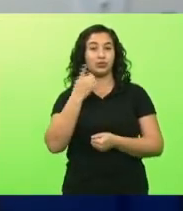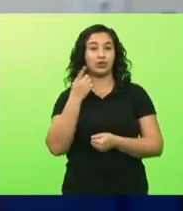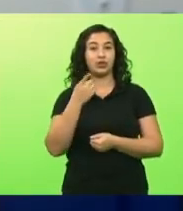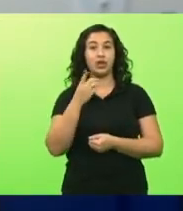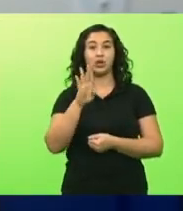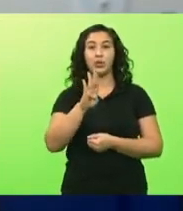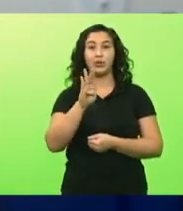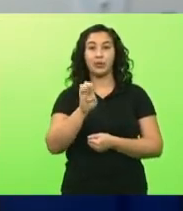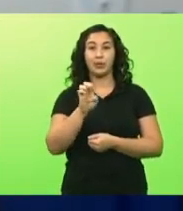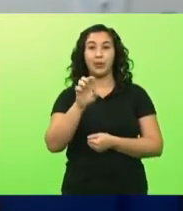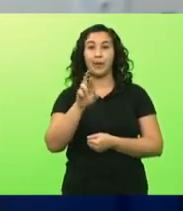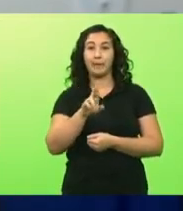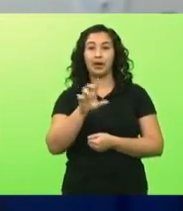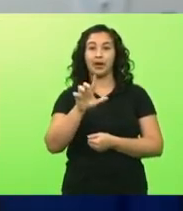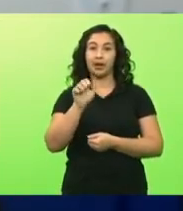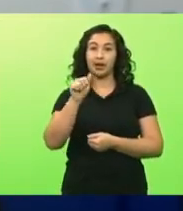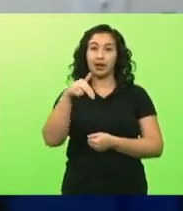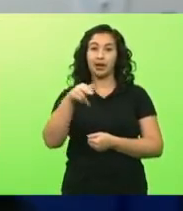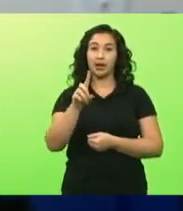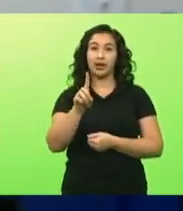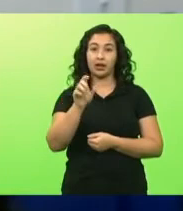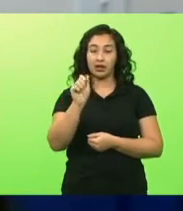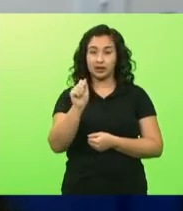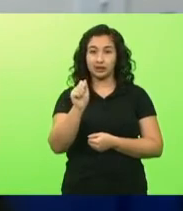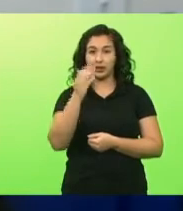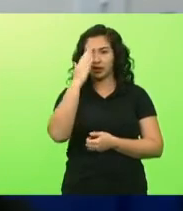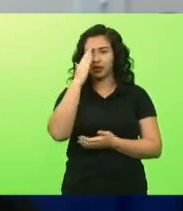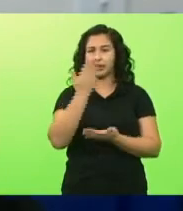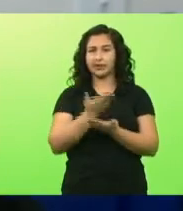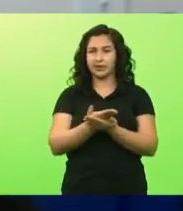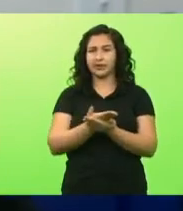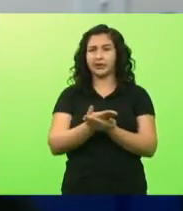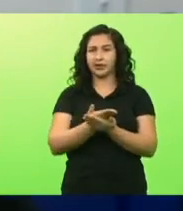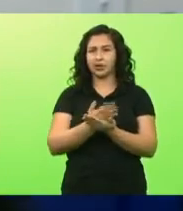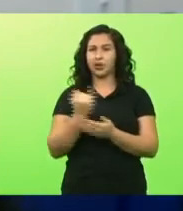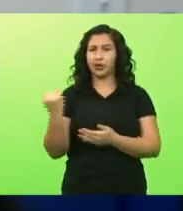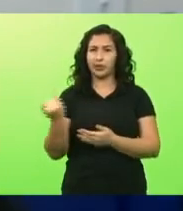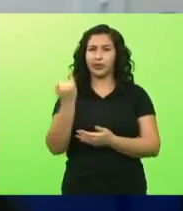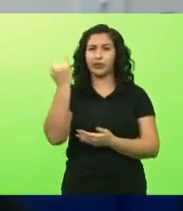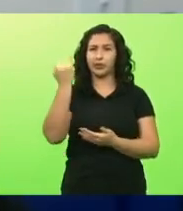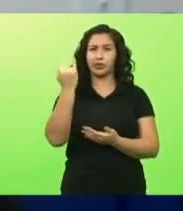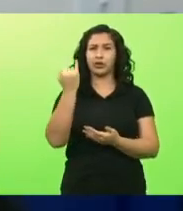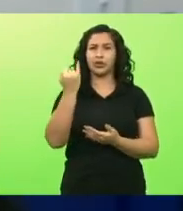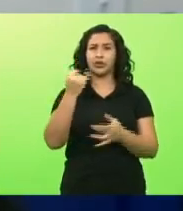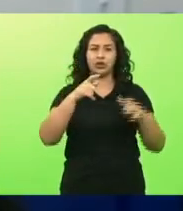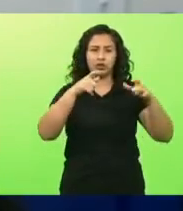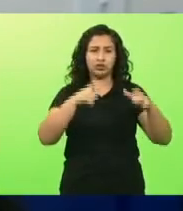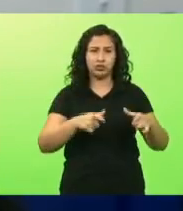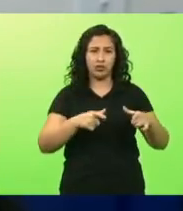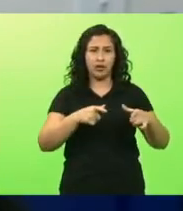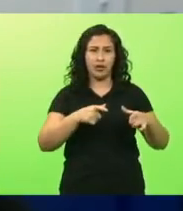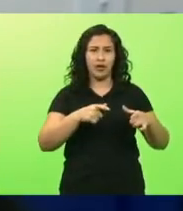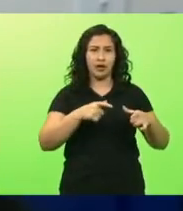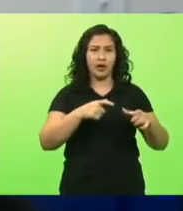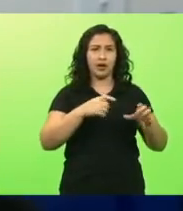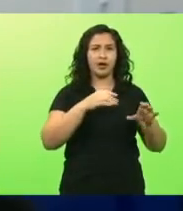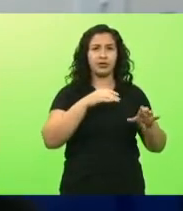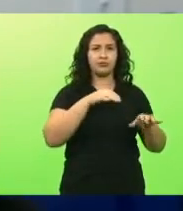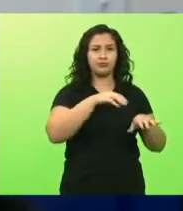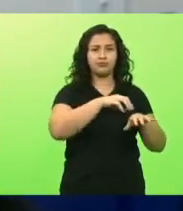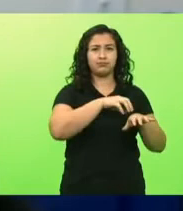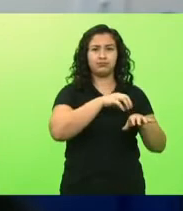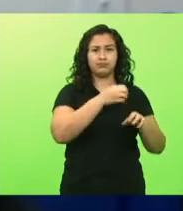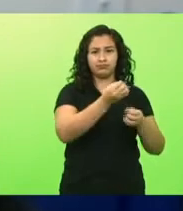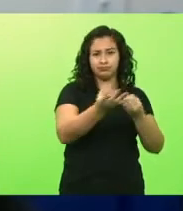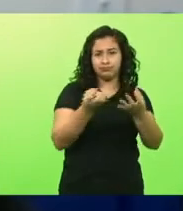acredito na importância desse centro de distribuição do Mercado Livre. Ontem eu apresentei uma indicação. O prefeito